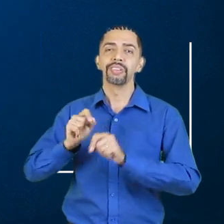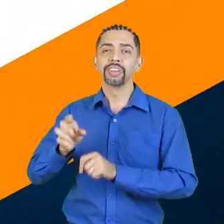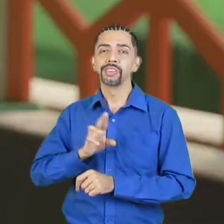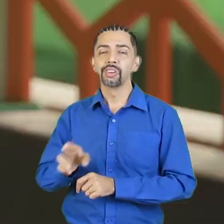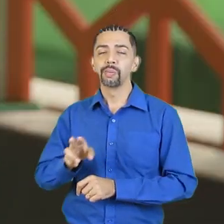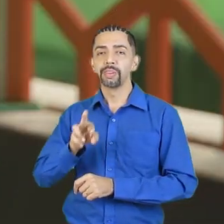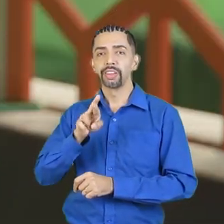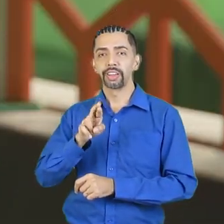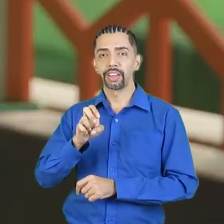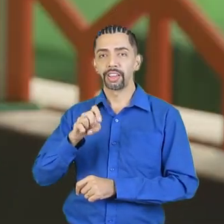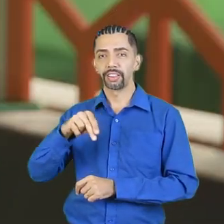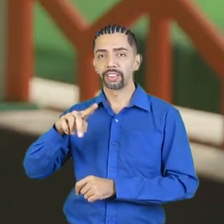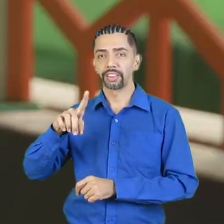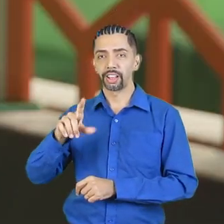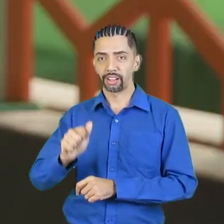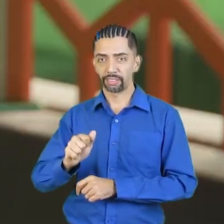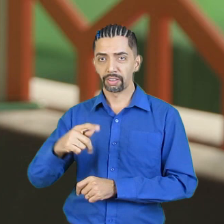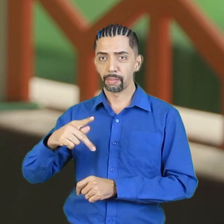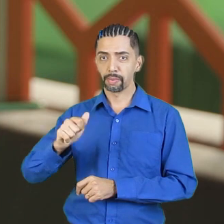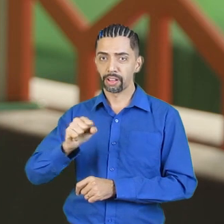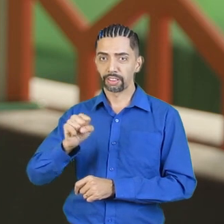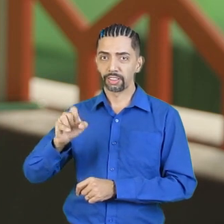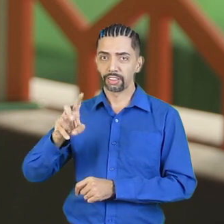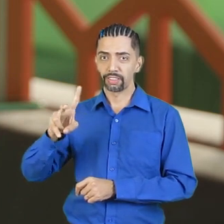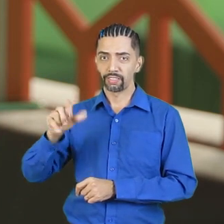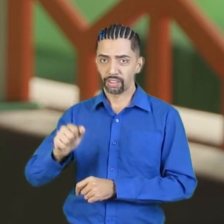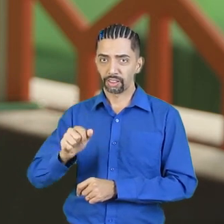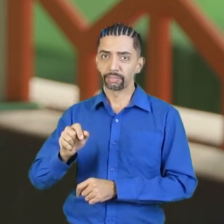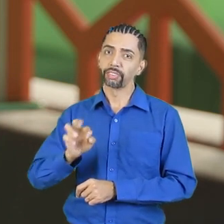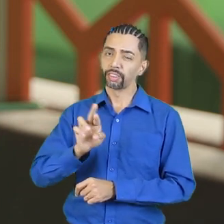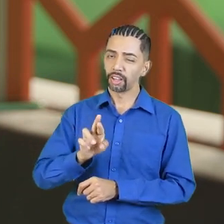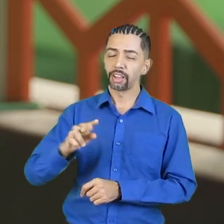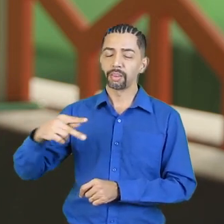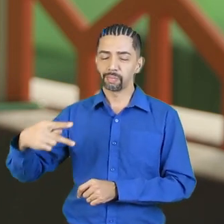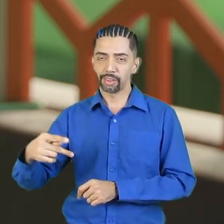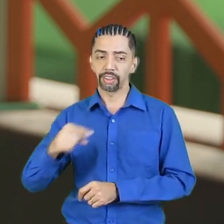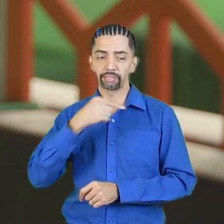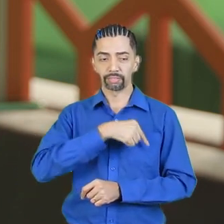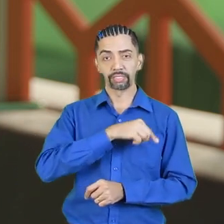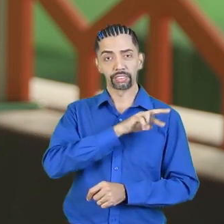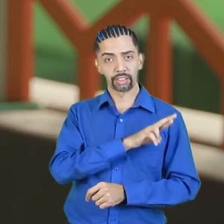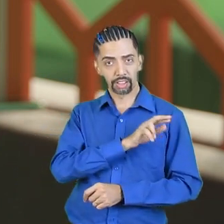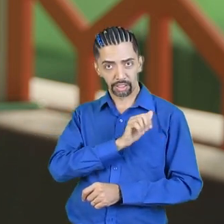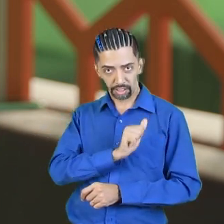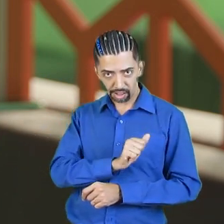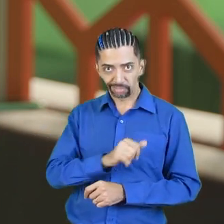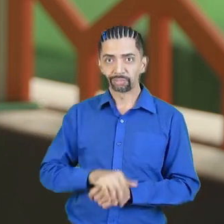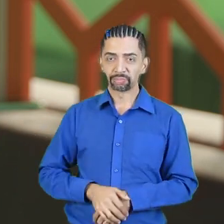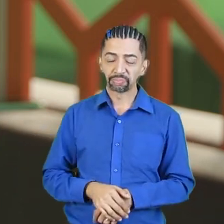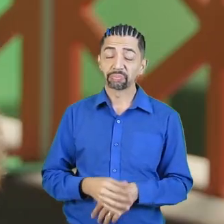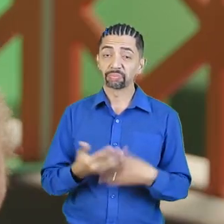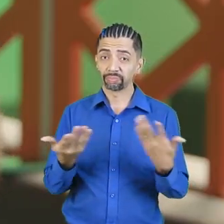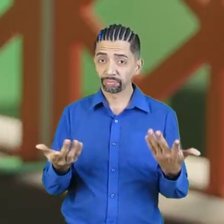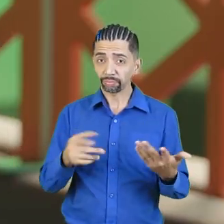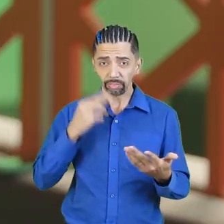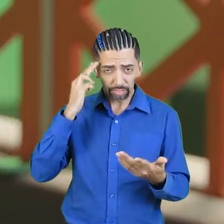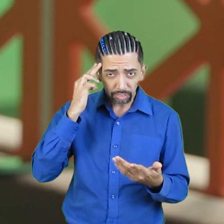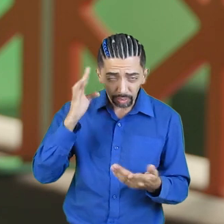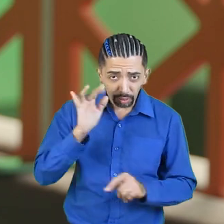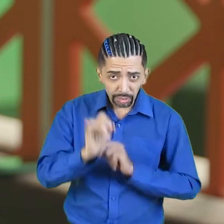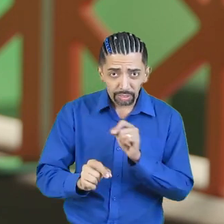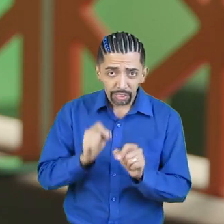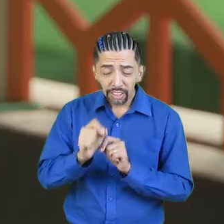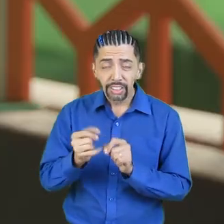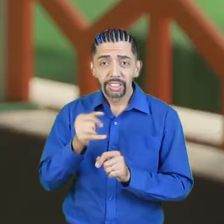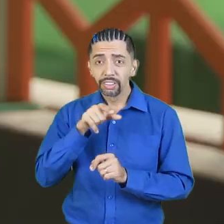passiva. É uma necessidade, por isso nem é sonho, hein? Se você não estiver guardando, seu cônjuge não estiver guardando para uma